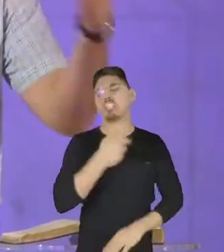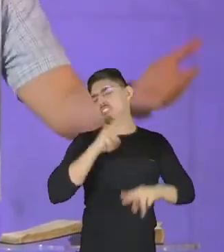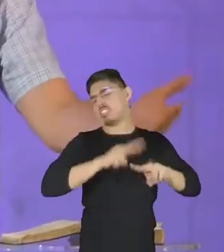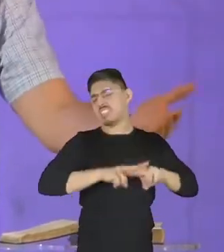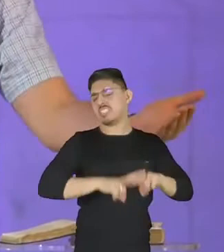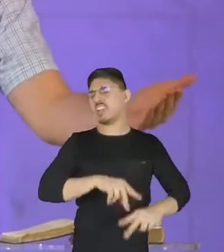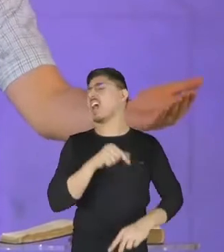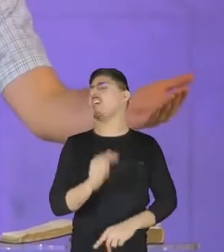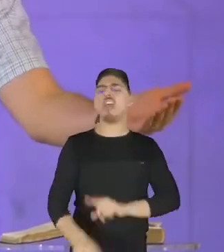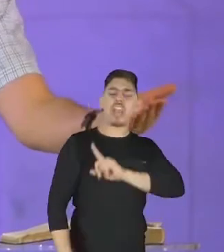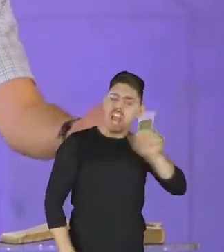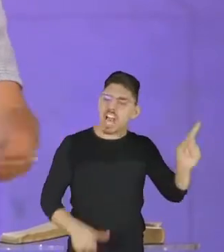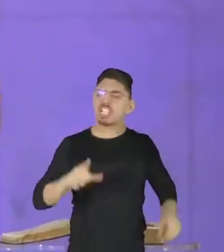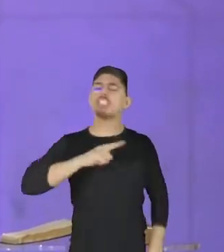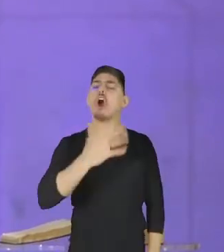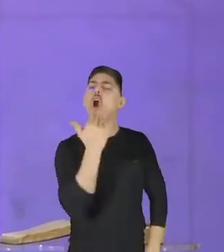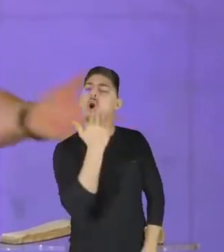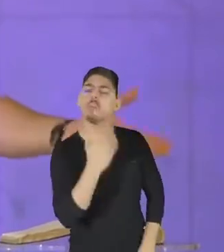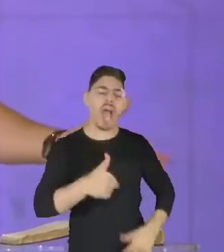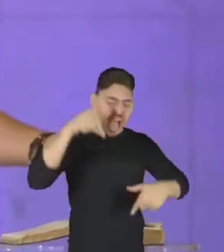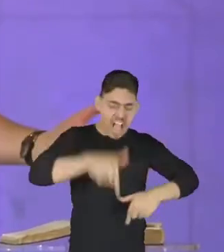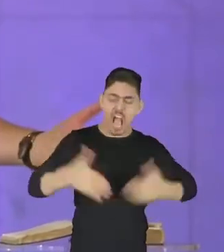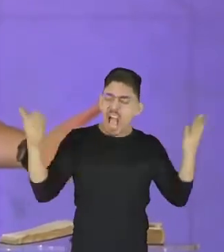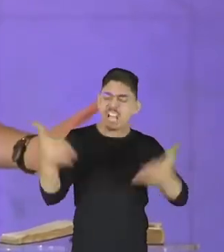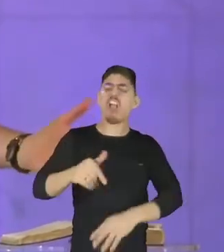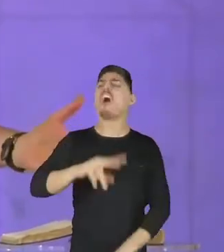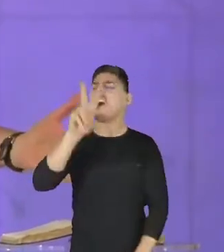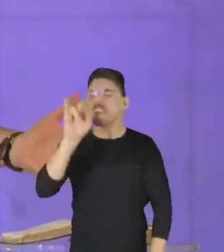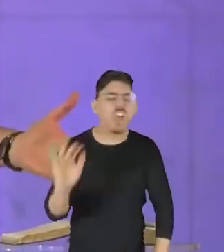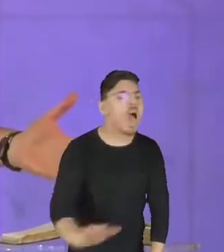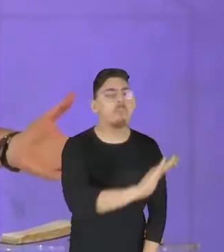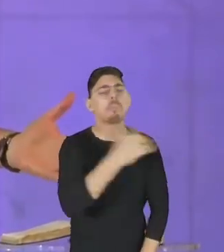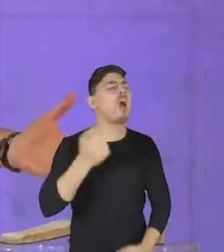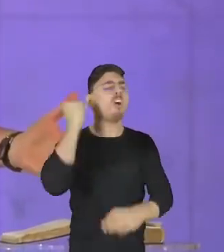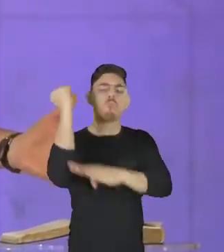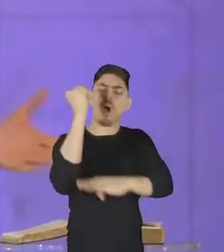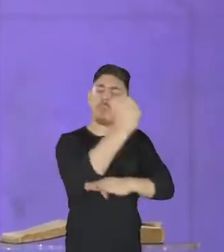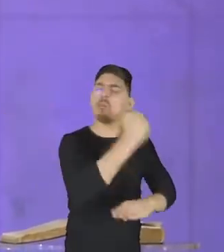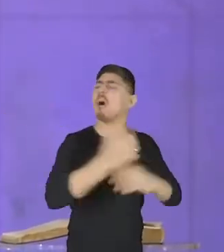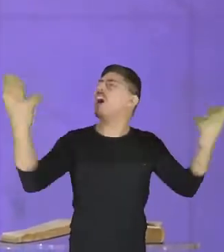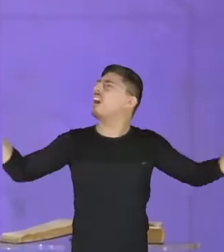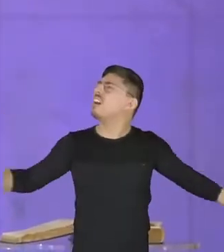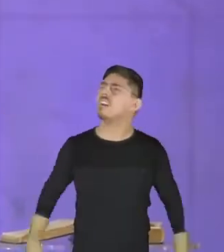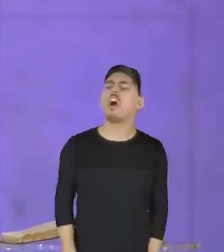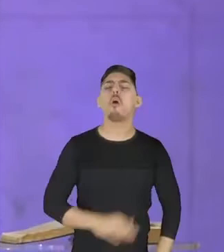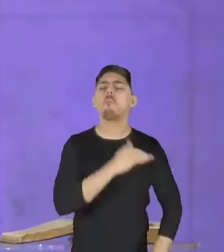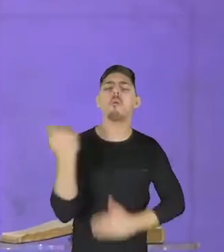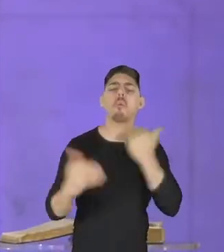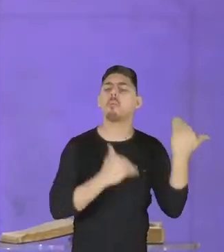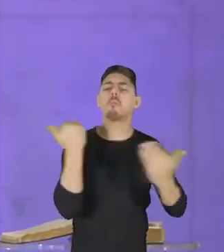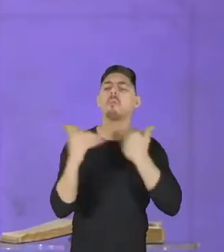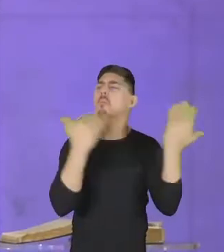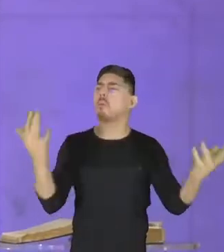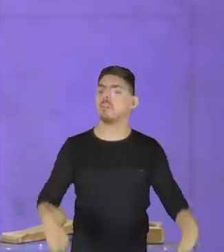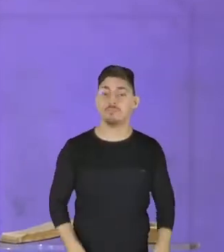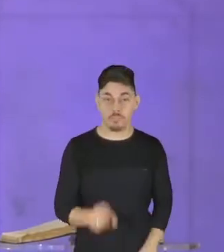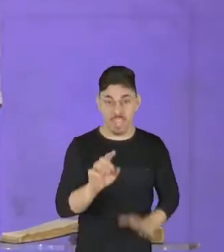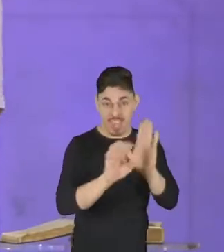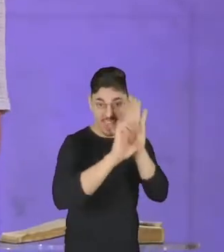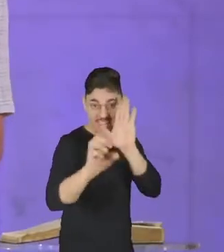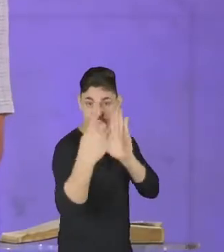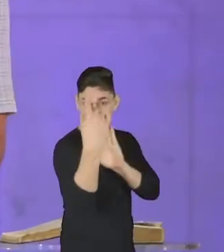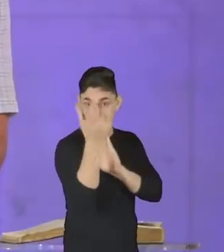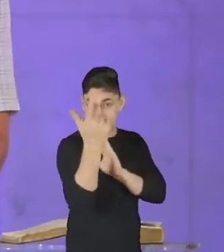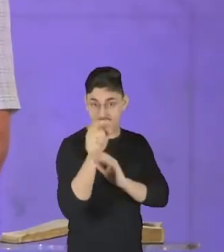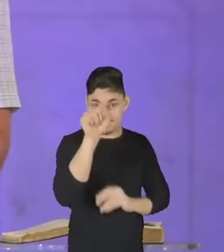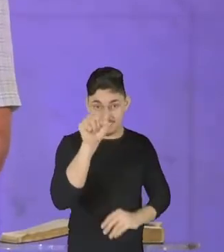nós tínhamos o que comer, pelo menos. Agora a gente vai morrer aqui no deserto. E olha só, Êxodo 16, 4. Moisés, ele não